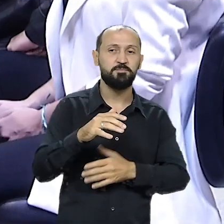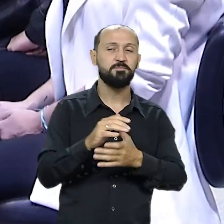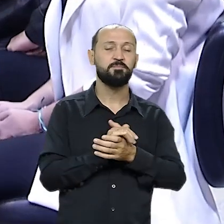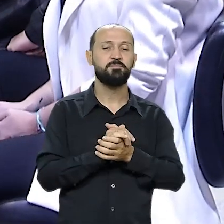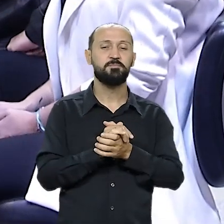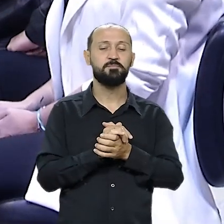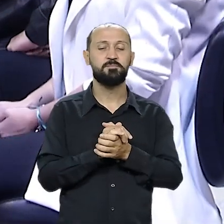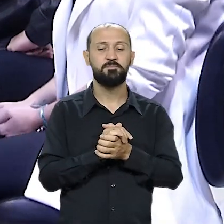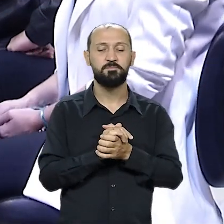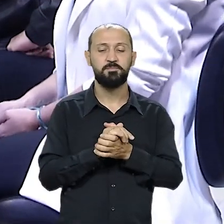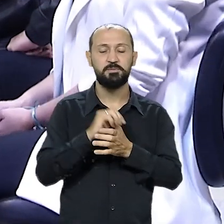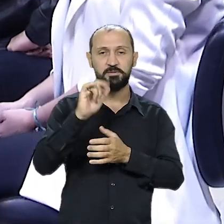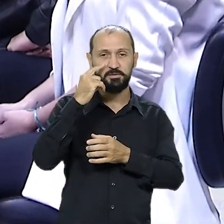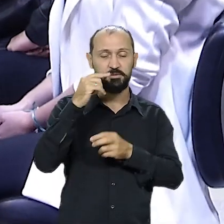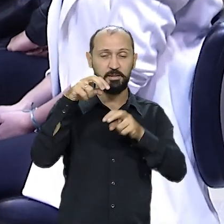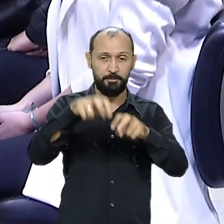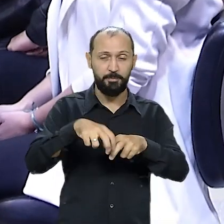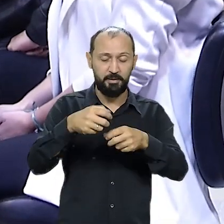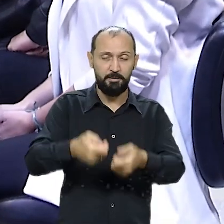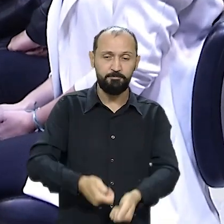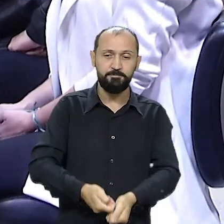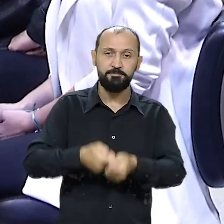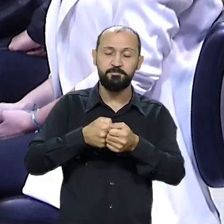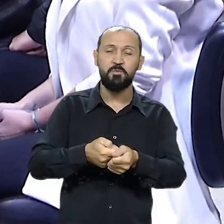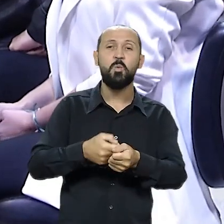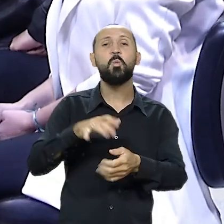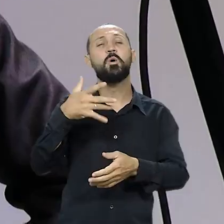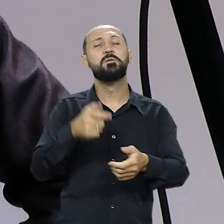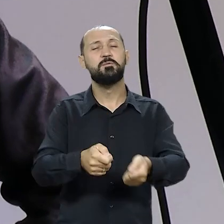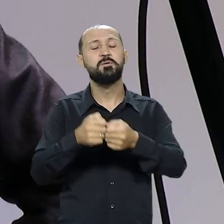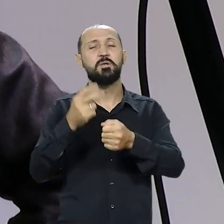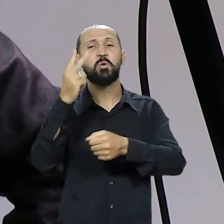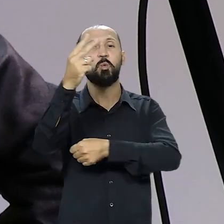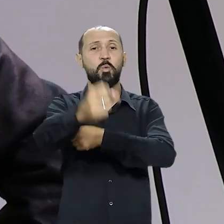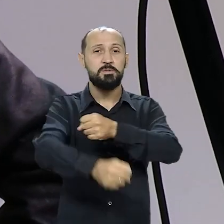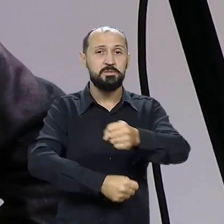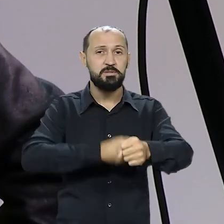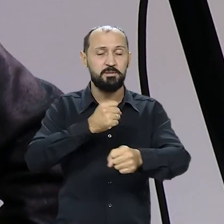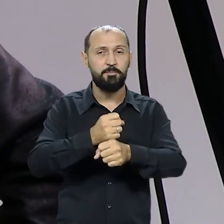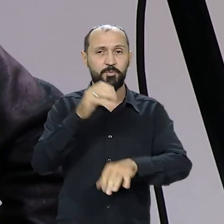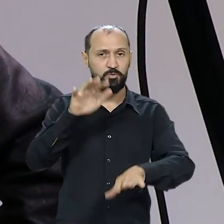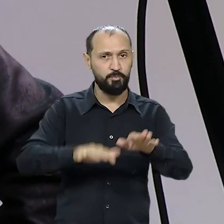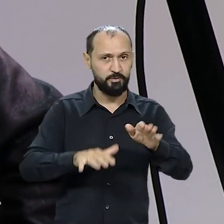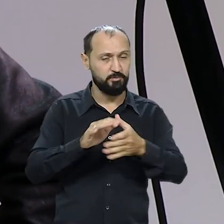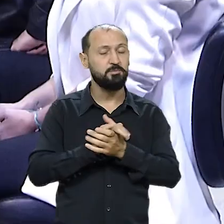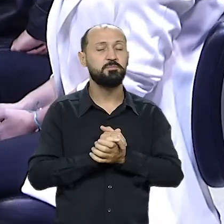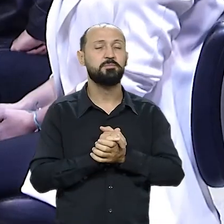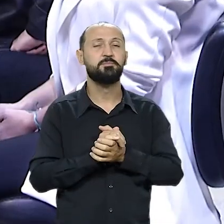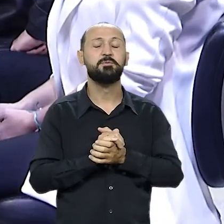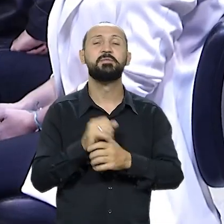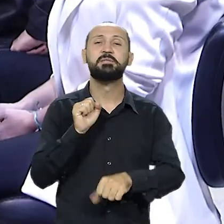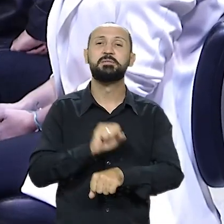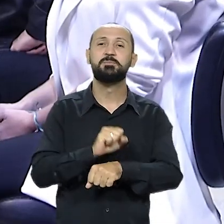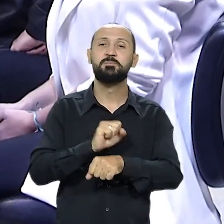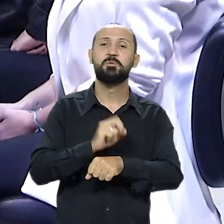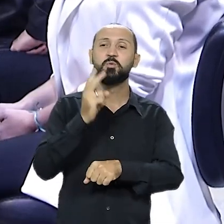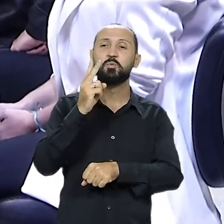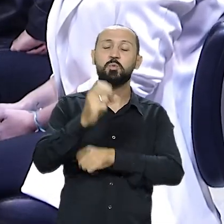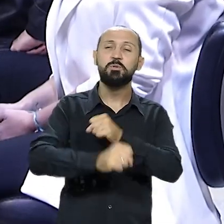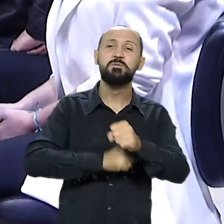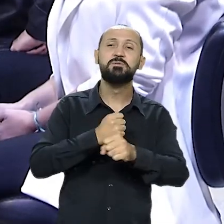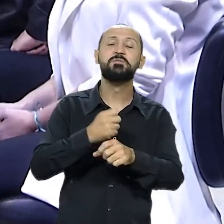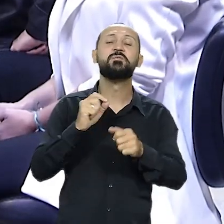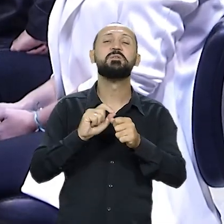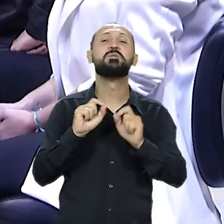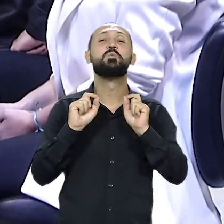campo. Porque se ele plantar mandioca, ele vai colher quando? Daqui 2 anos. Ele vai ficar 2